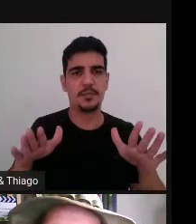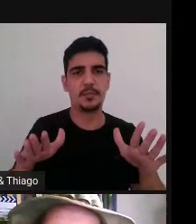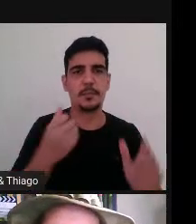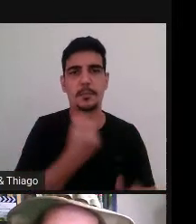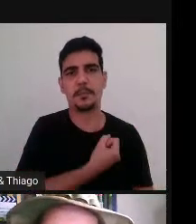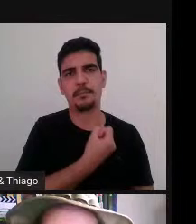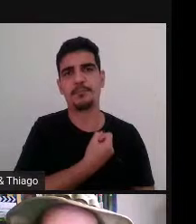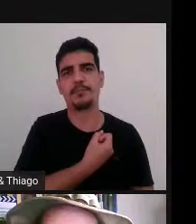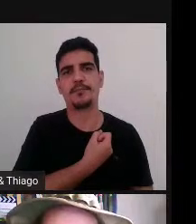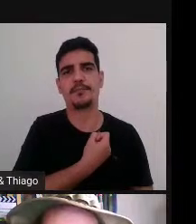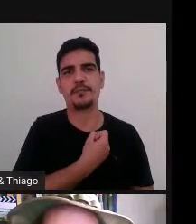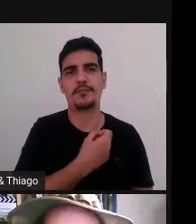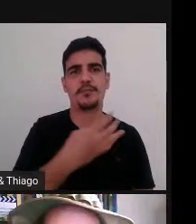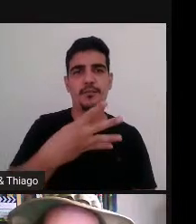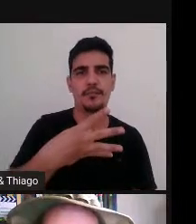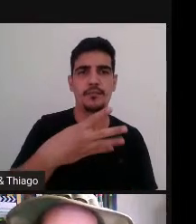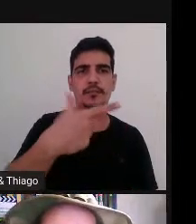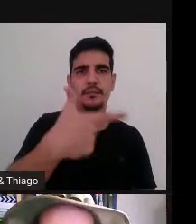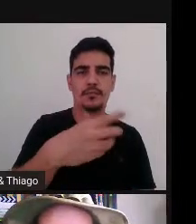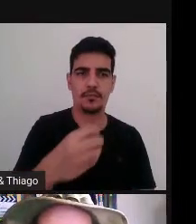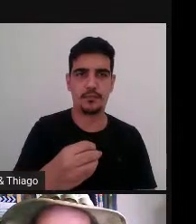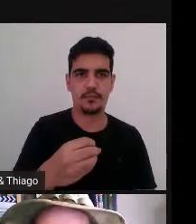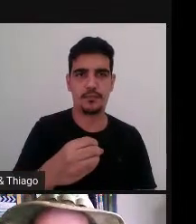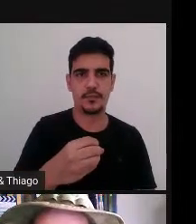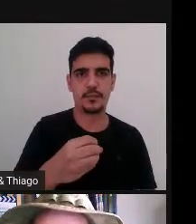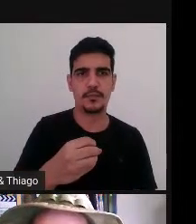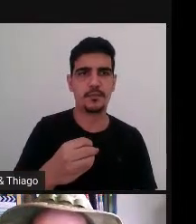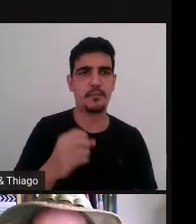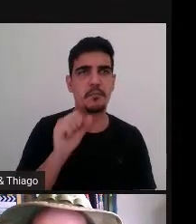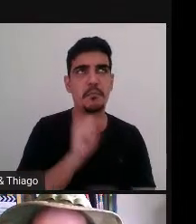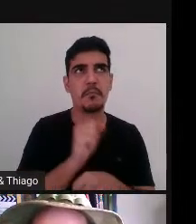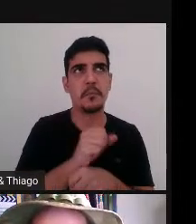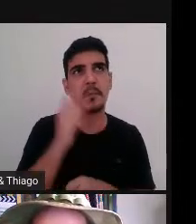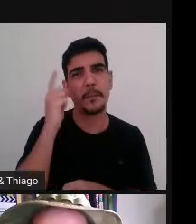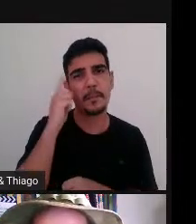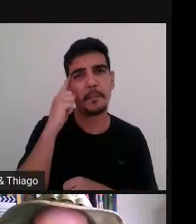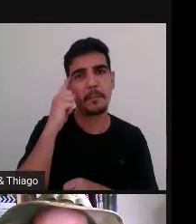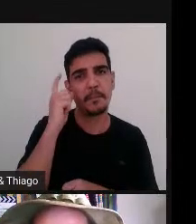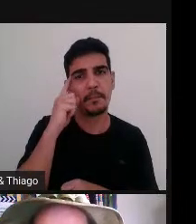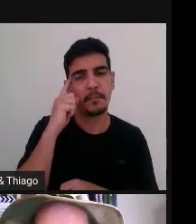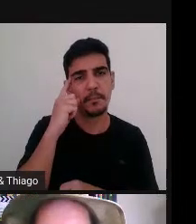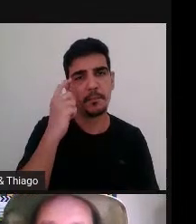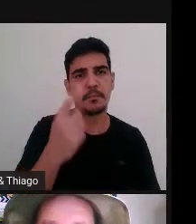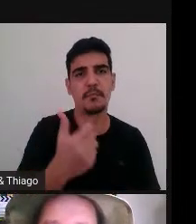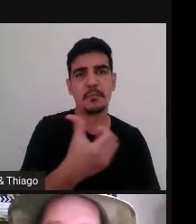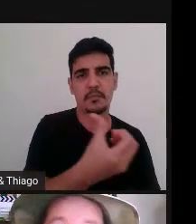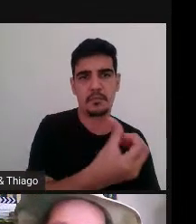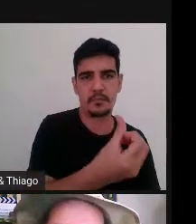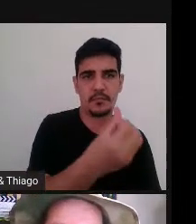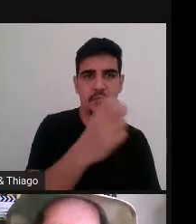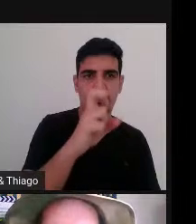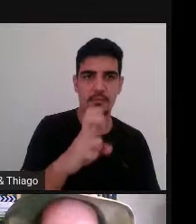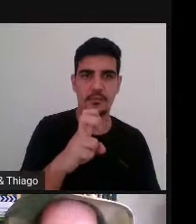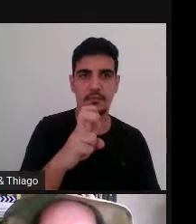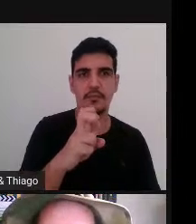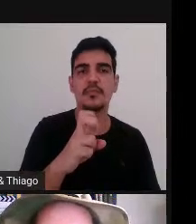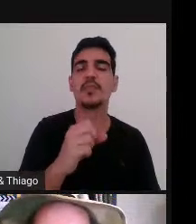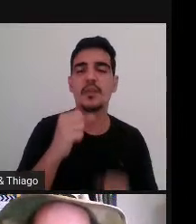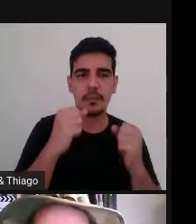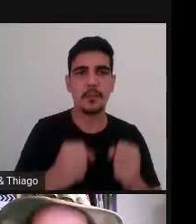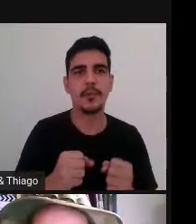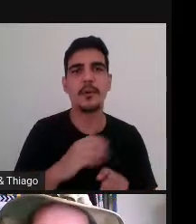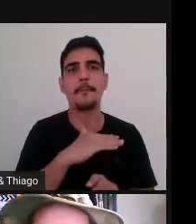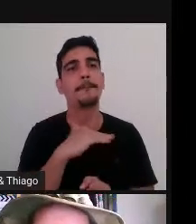das 420, né, se a gente parar para pensar, ó, só 65 tem realmente potencial letal para